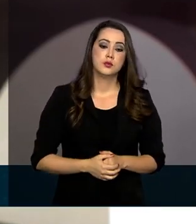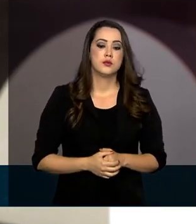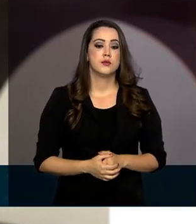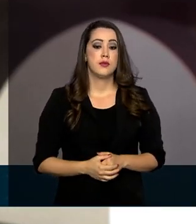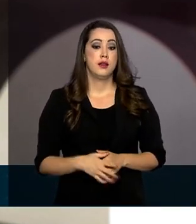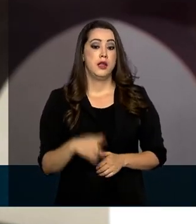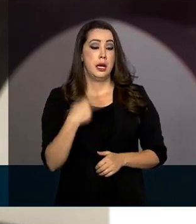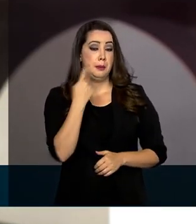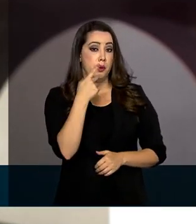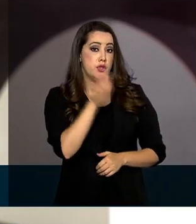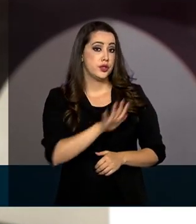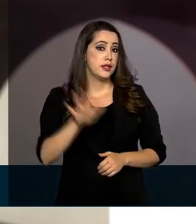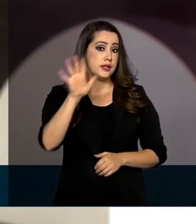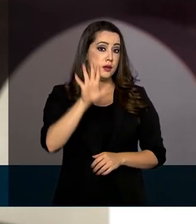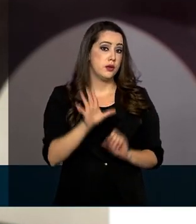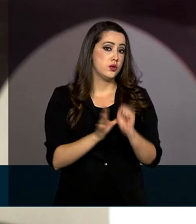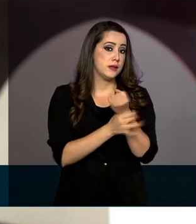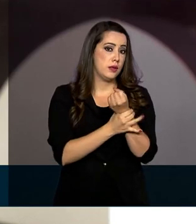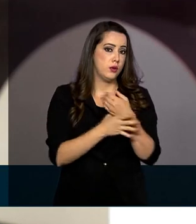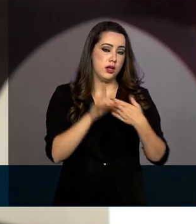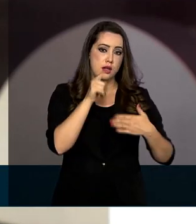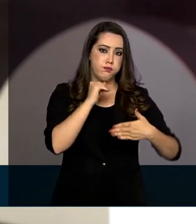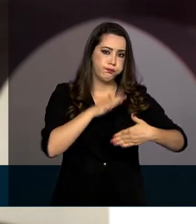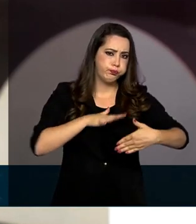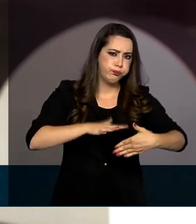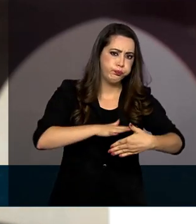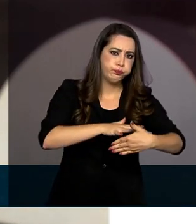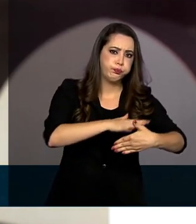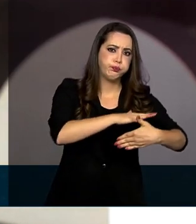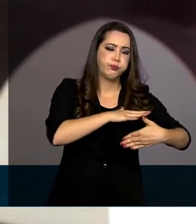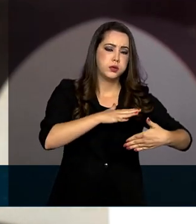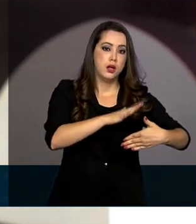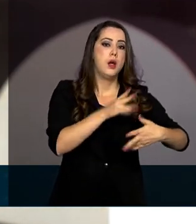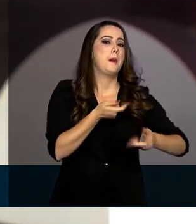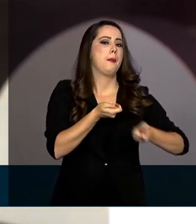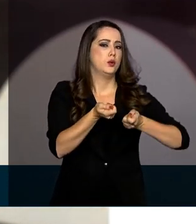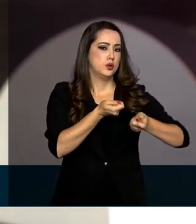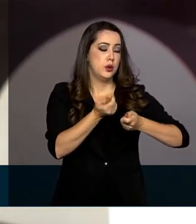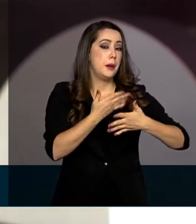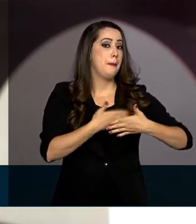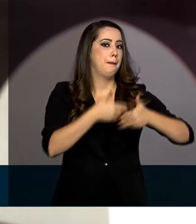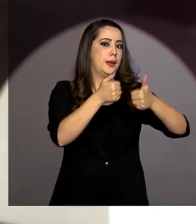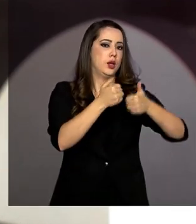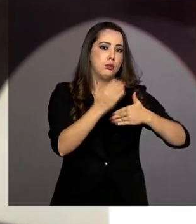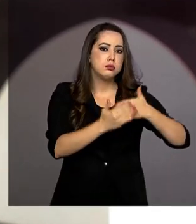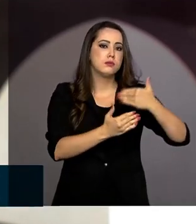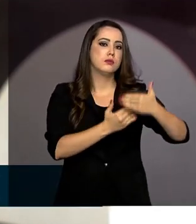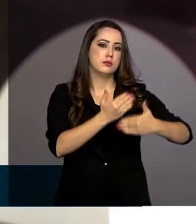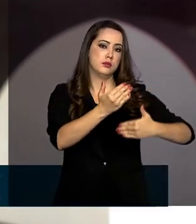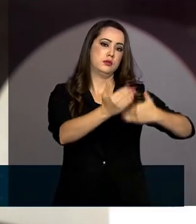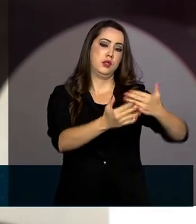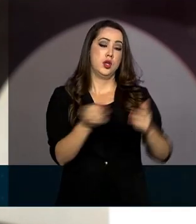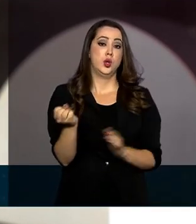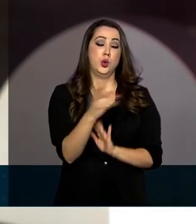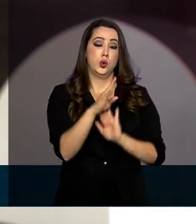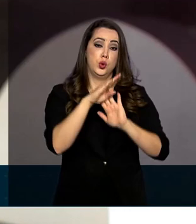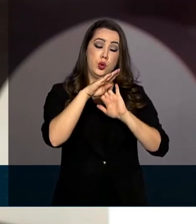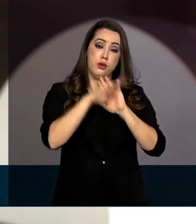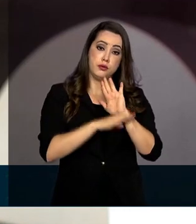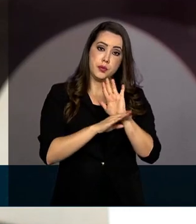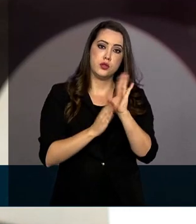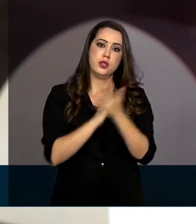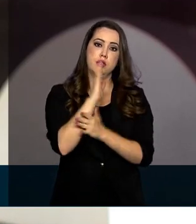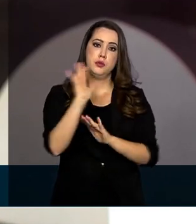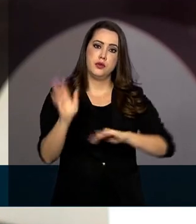de Barragens, criada em 2010, vem sendo aperfeiçoada ao longo dos anos. E um novo projeto foi aprovado pelo